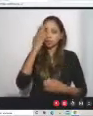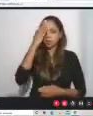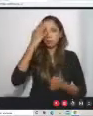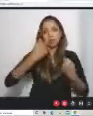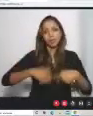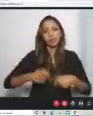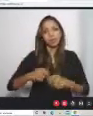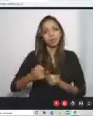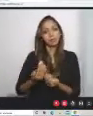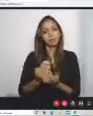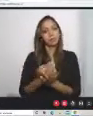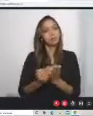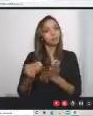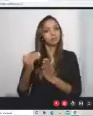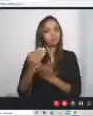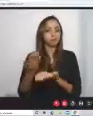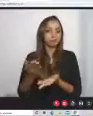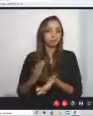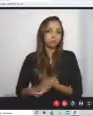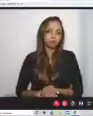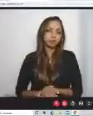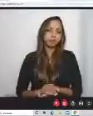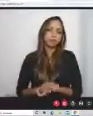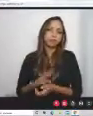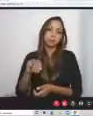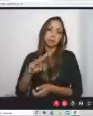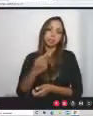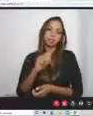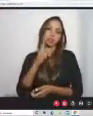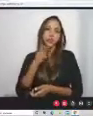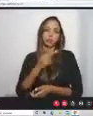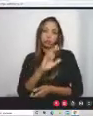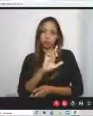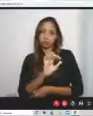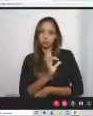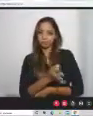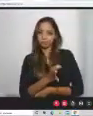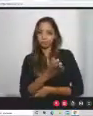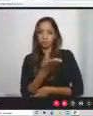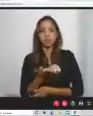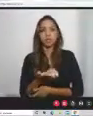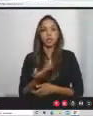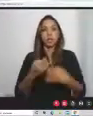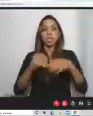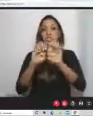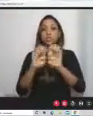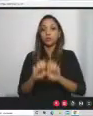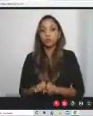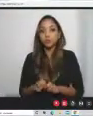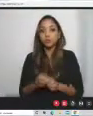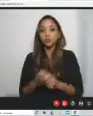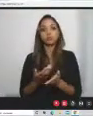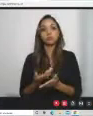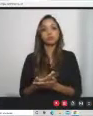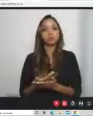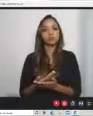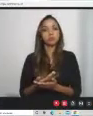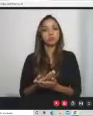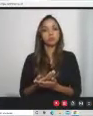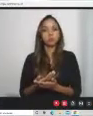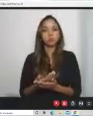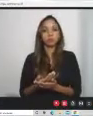como o vereador Michael bem falou no seu aparte, aquela estrutura, né, de acordo com o que a